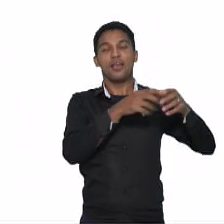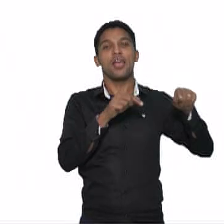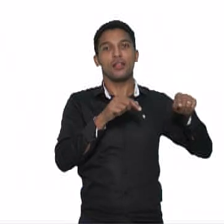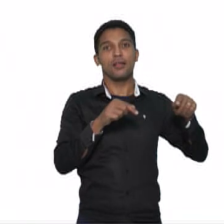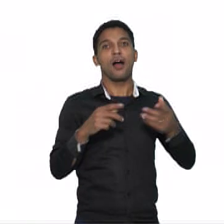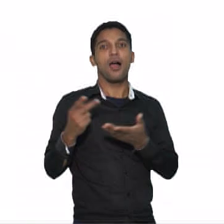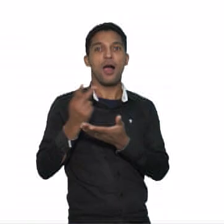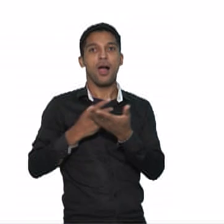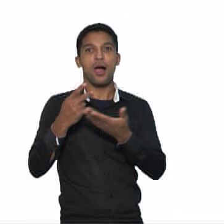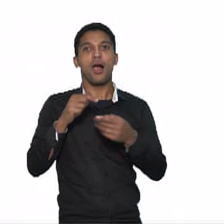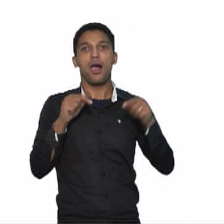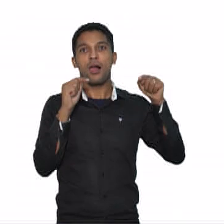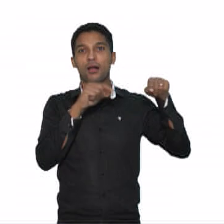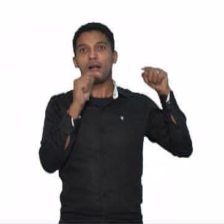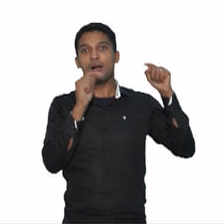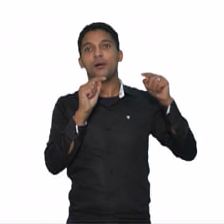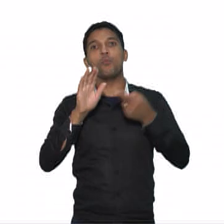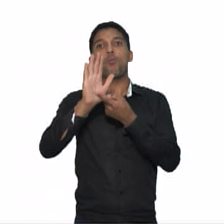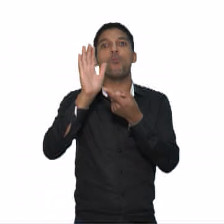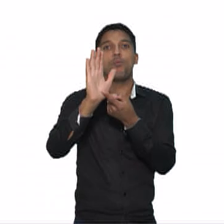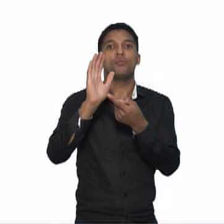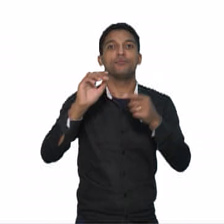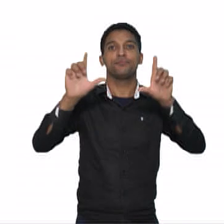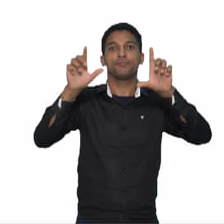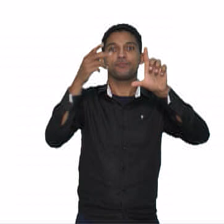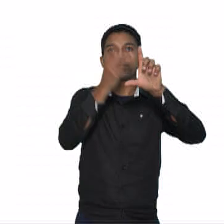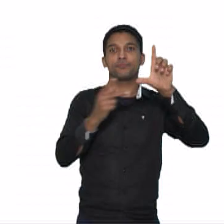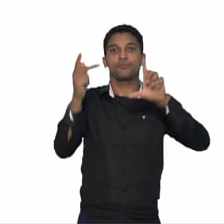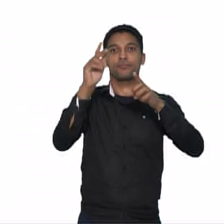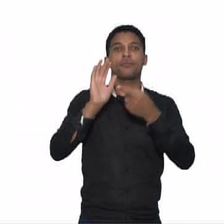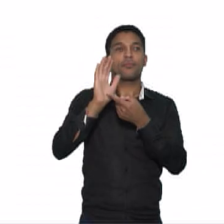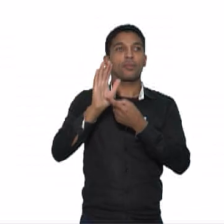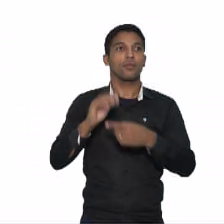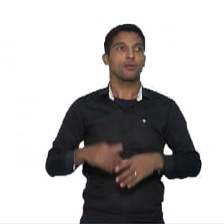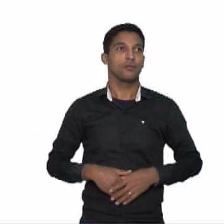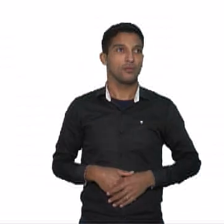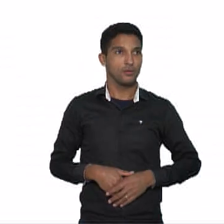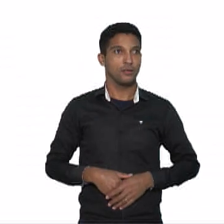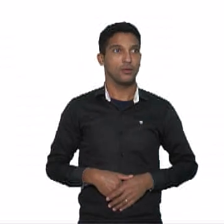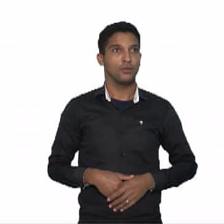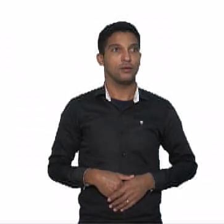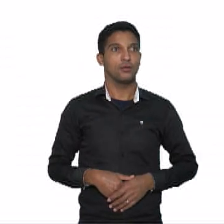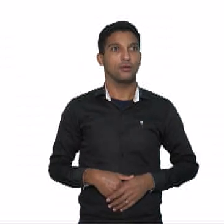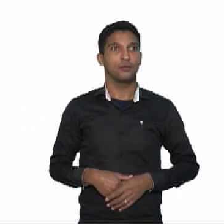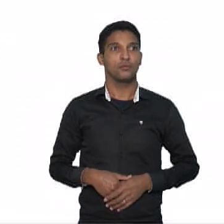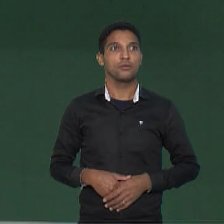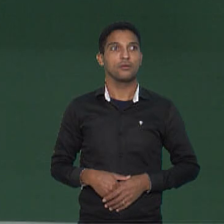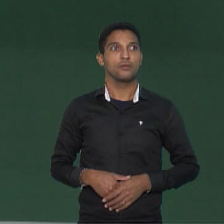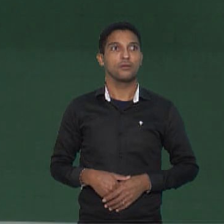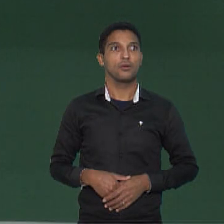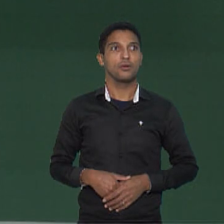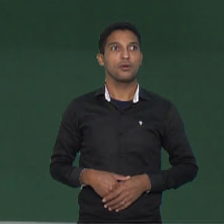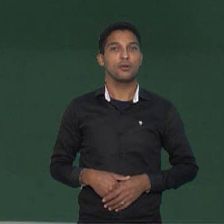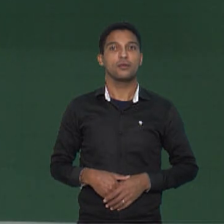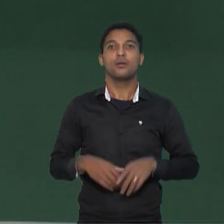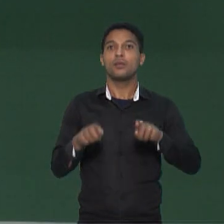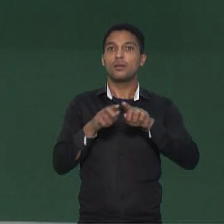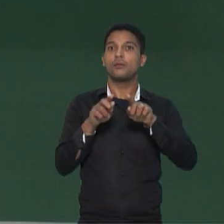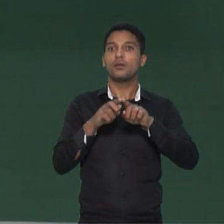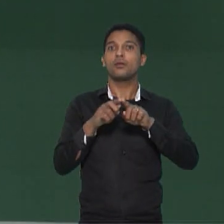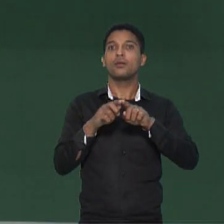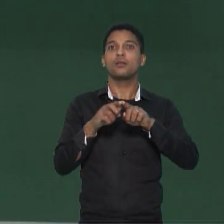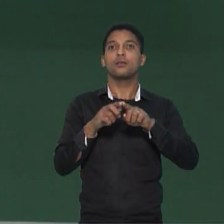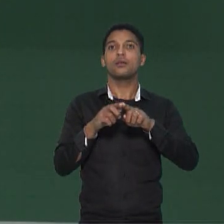Vivia brigando contra a vanguarda artística francesa, representada pelo romântico Delacroix, que nós vamos estudar daqui a algumas aulas,